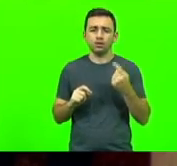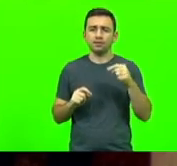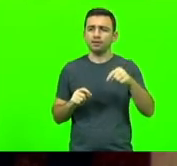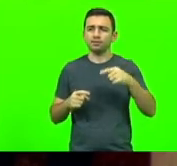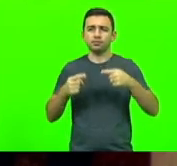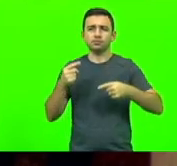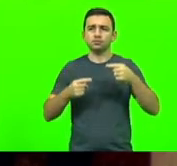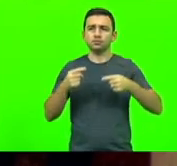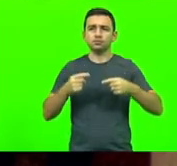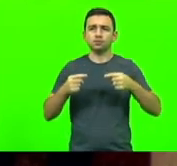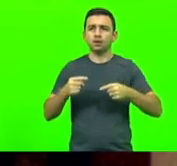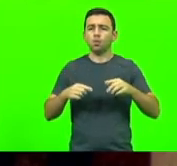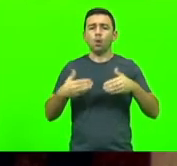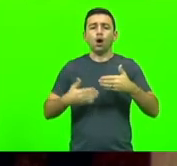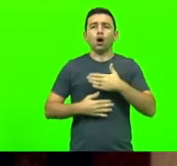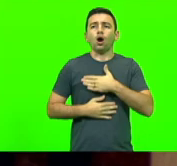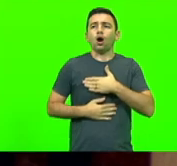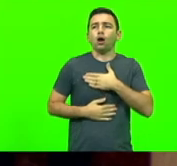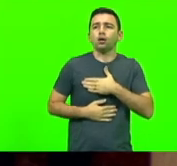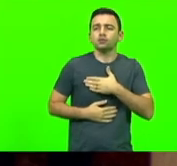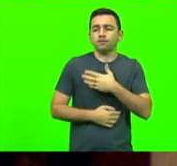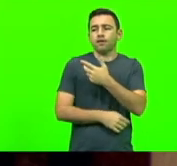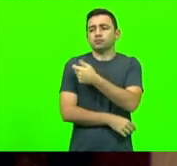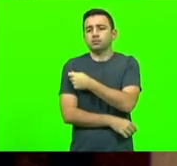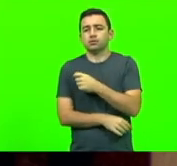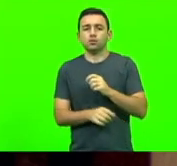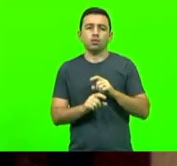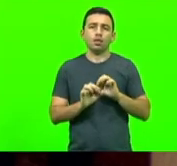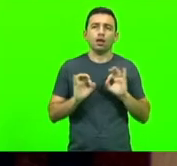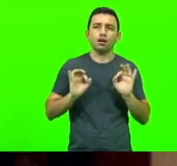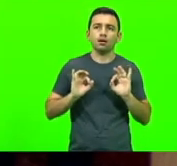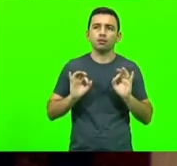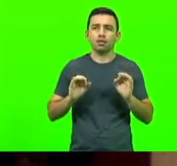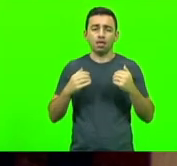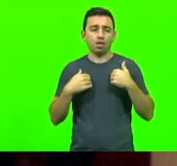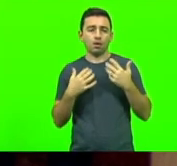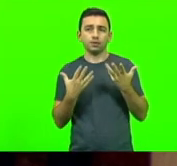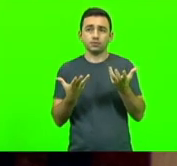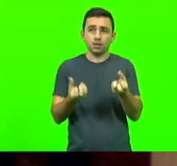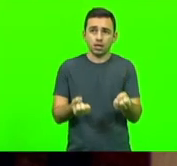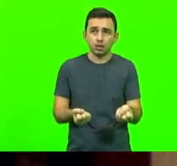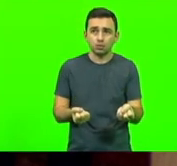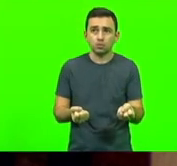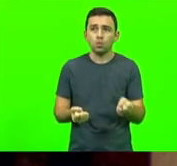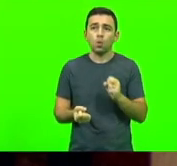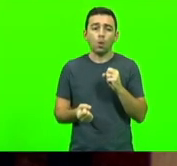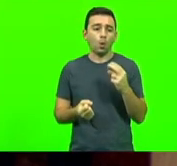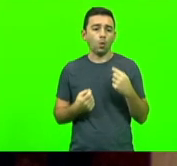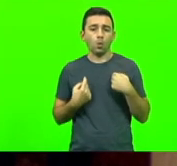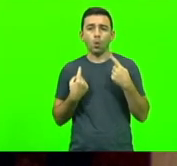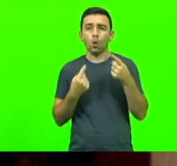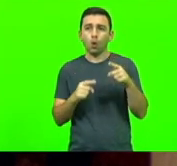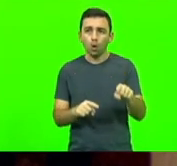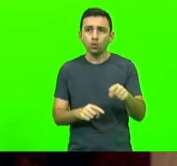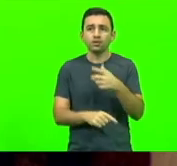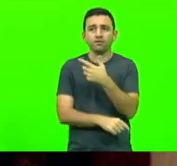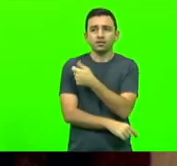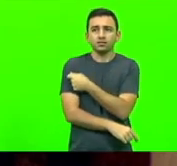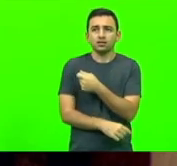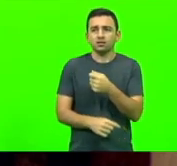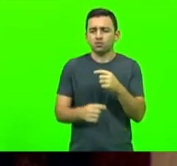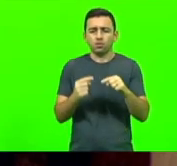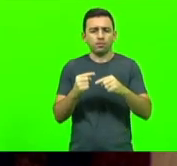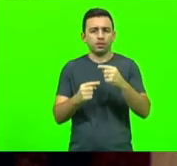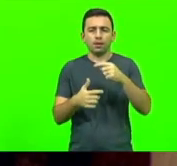discutindo qual é o nosso gosto pela vacina. Se eu sou a favor ou se eu sou contra a vacina, não é a pauta